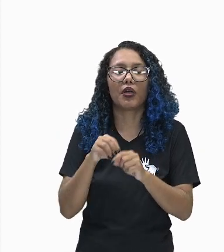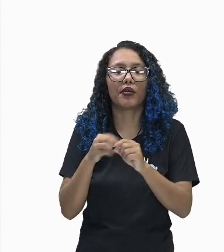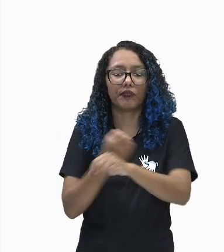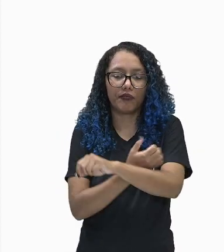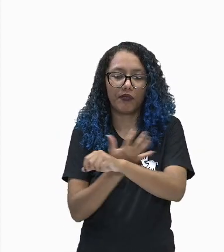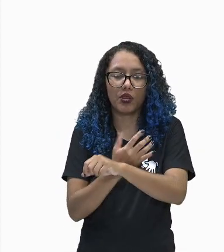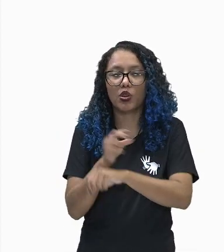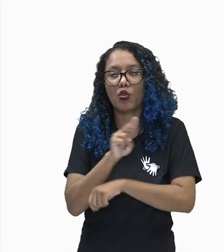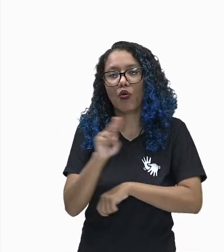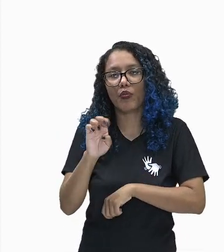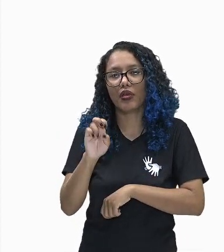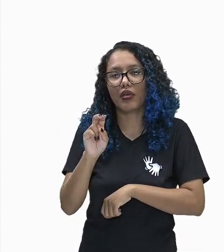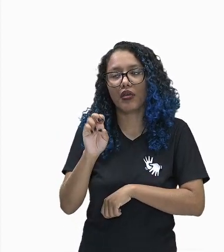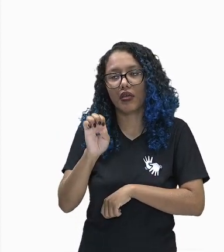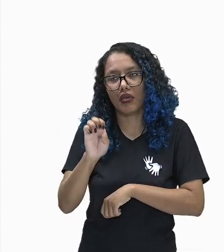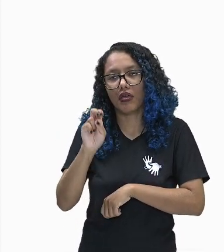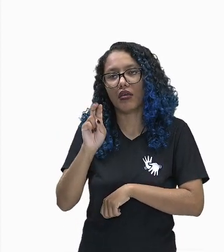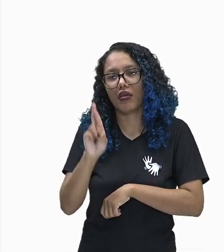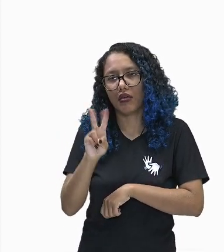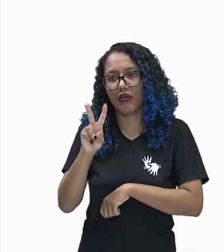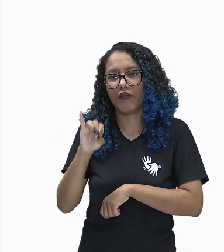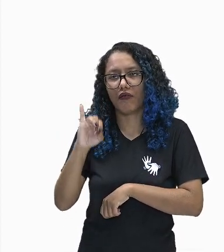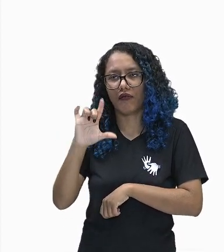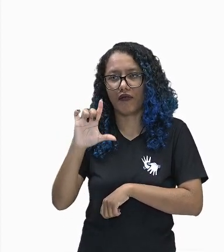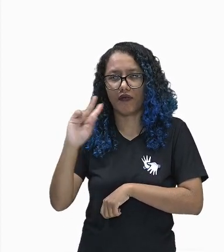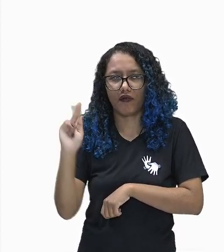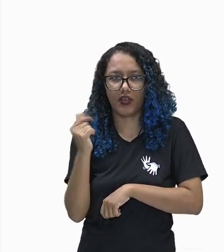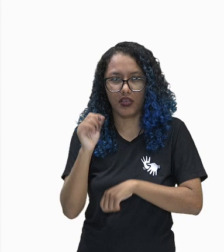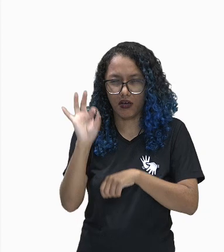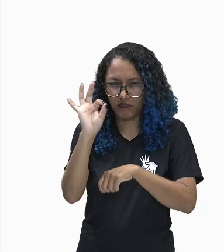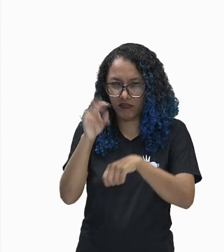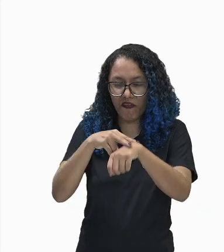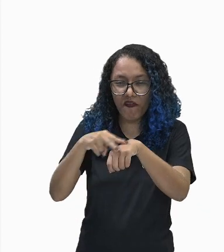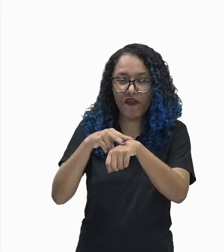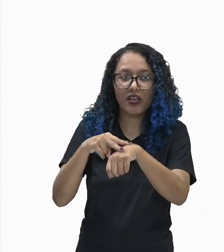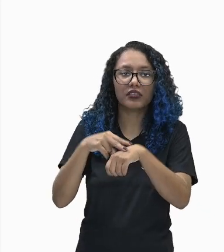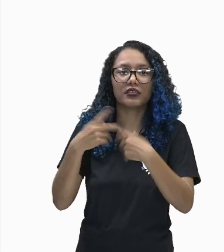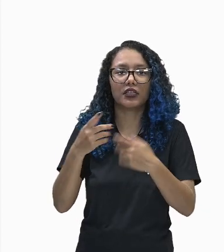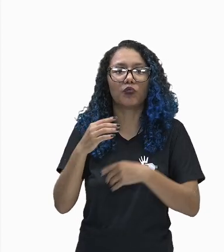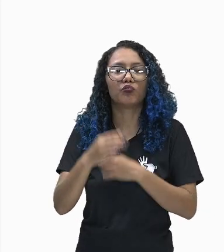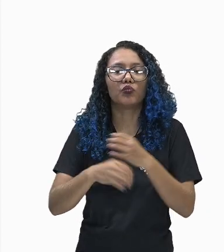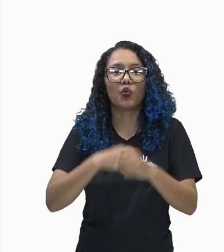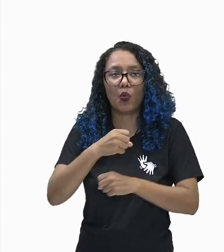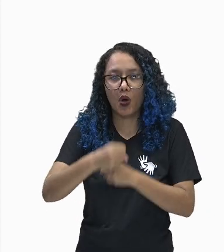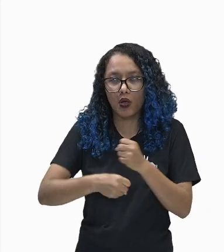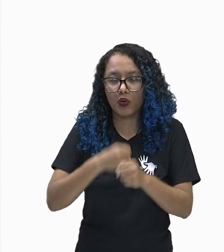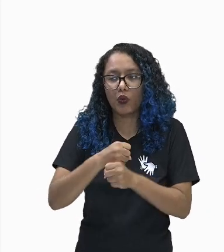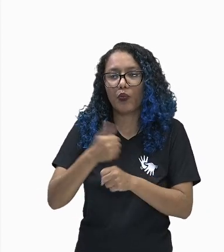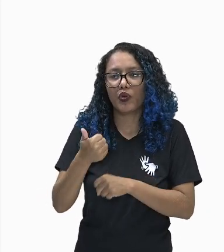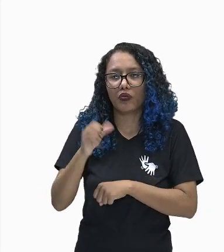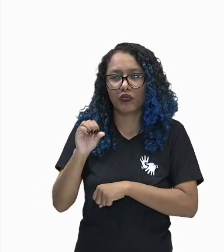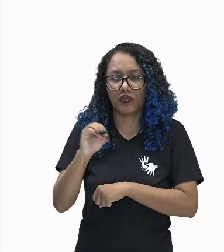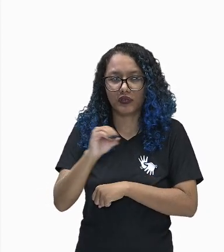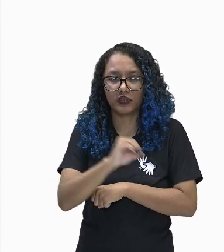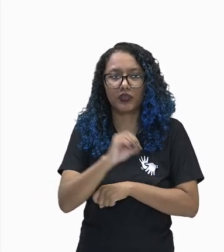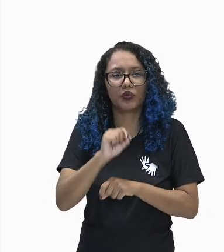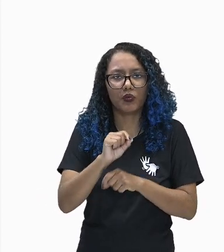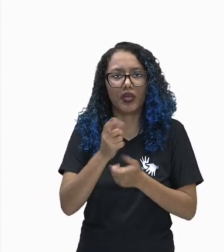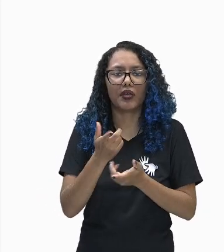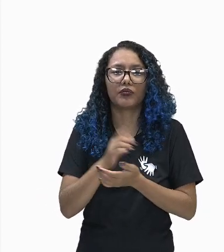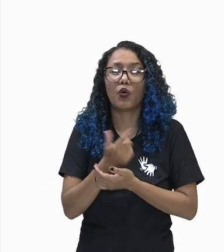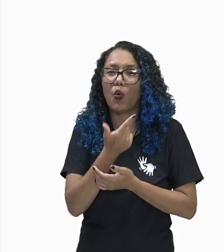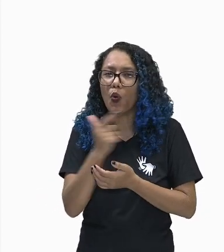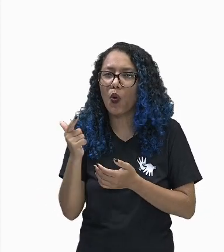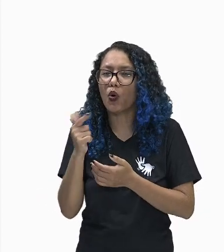de ervilha. Tá? Já em 1900, esses trabalhos de Mendel, eles foram então